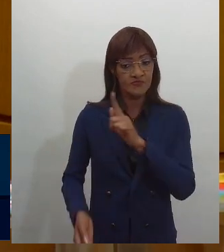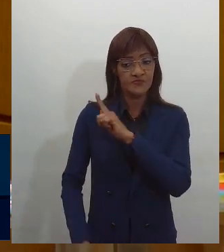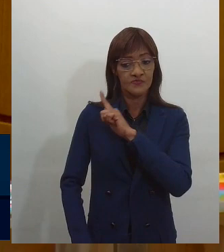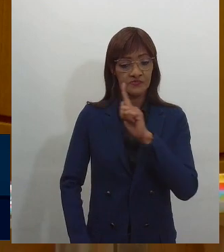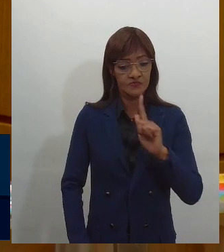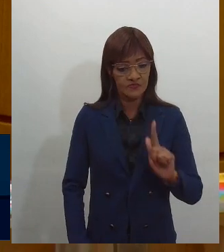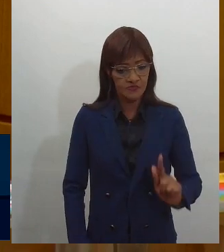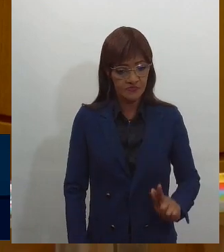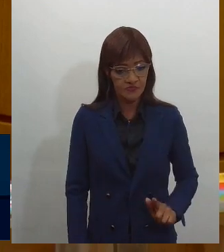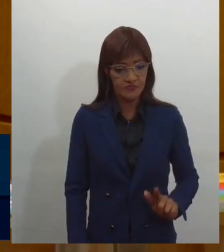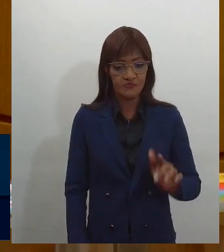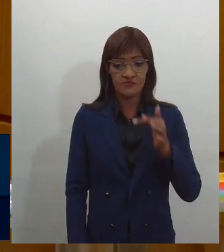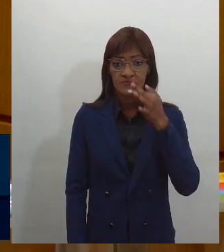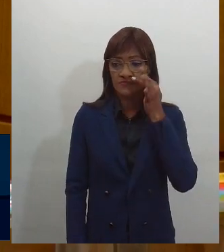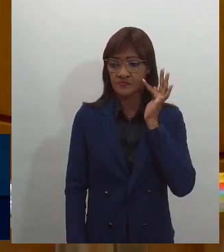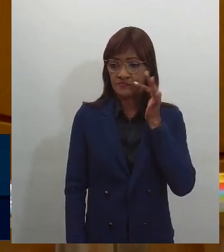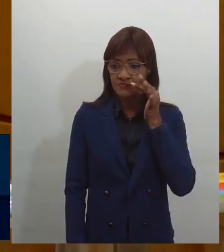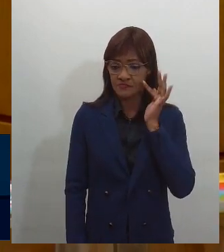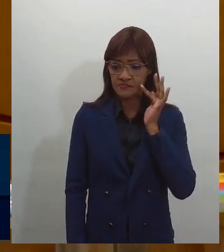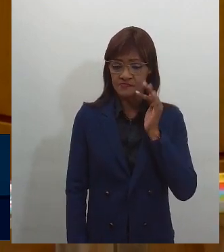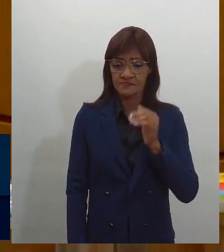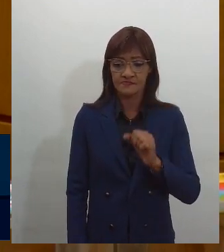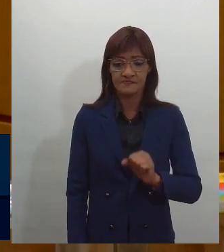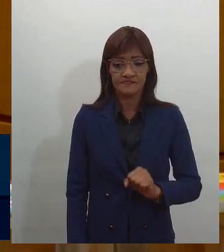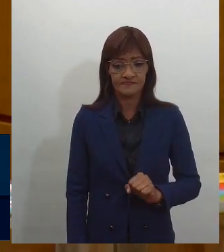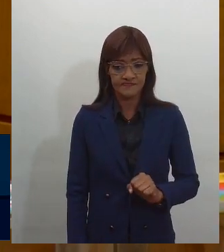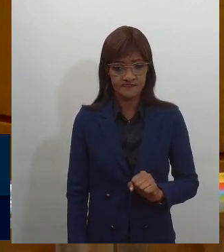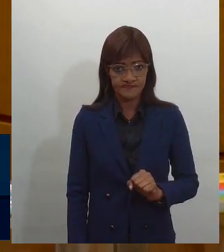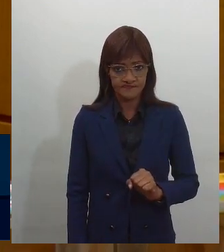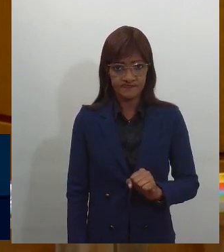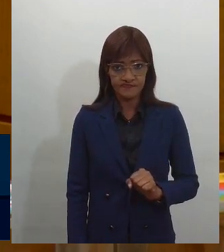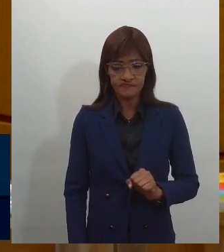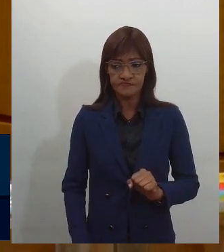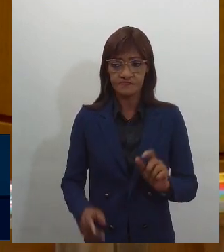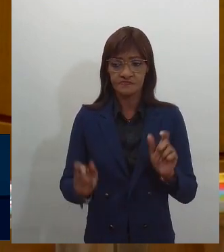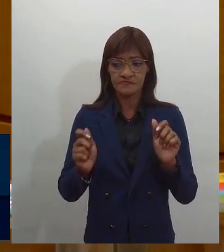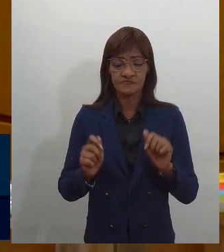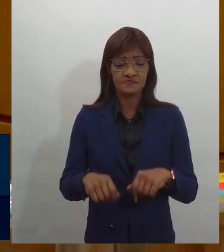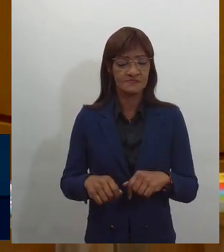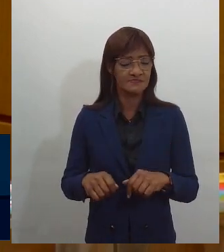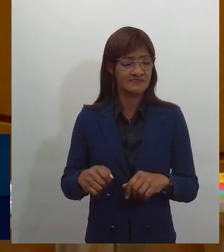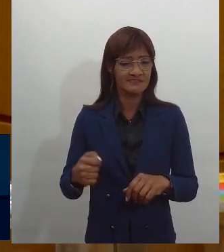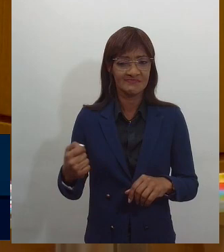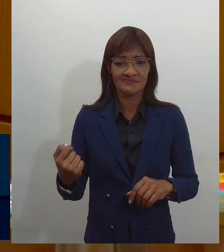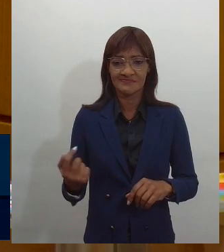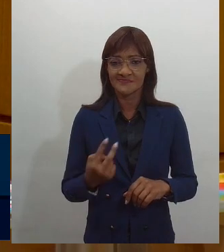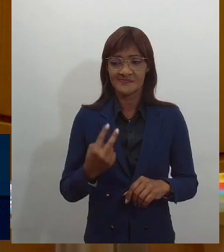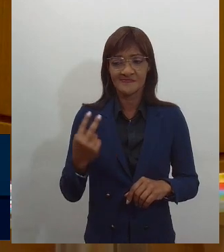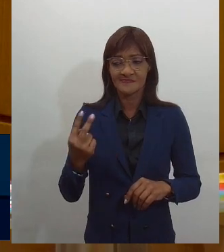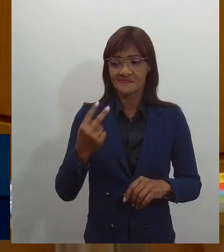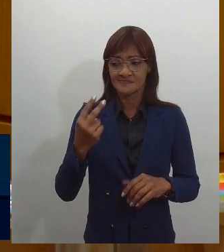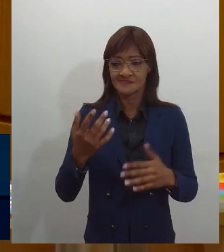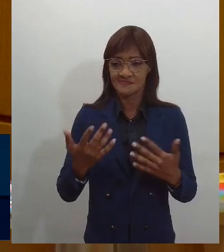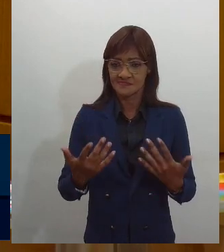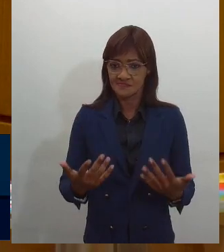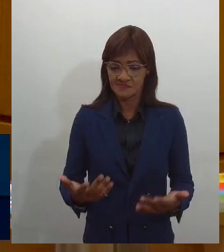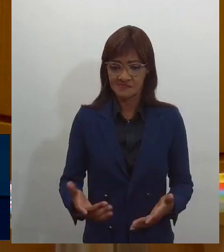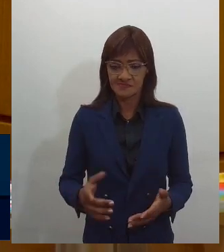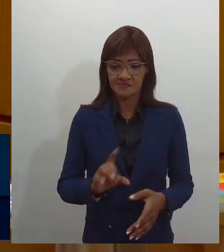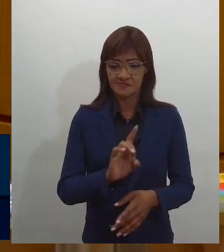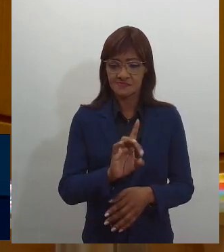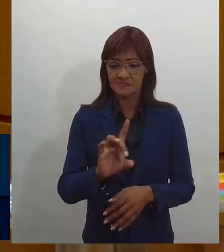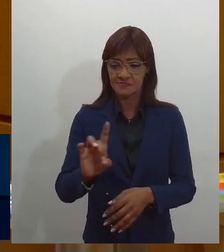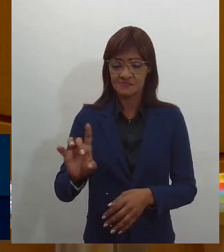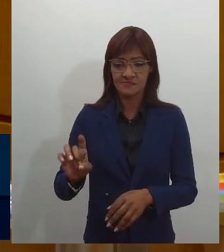Sergipe, Fábio Mitidieri, reconheça as mestras e os mestres do nosso estado.